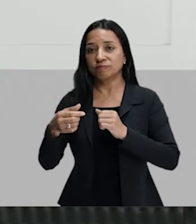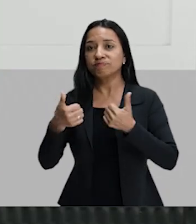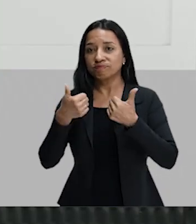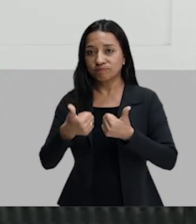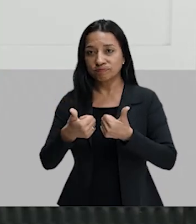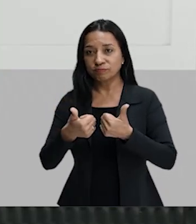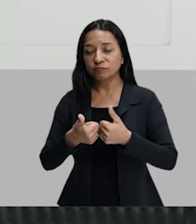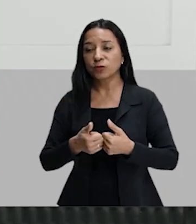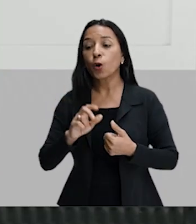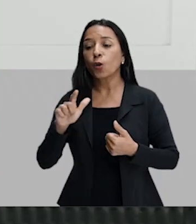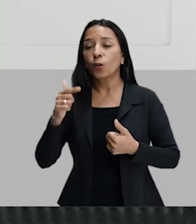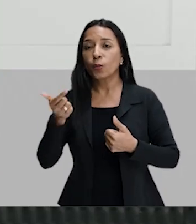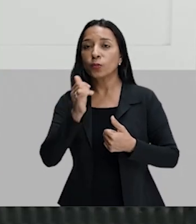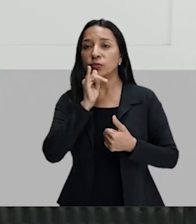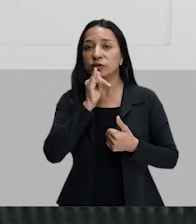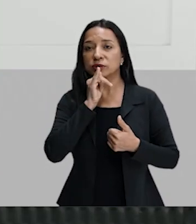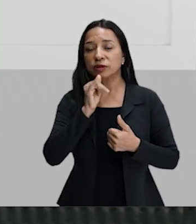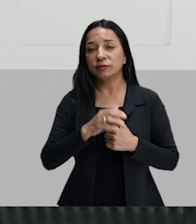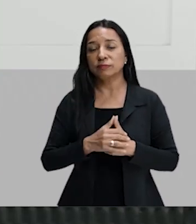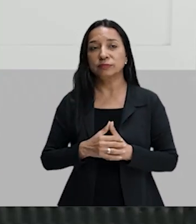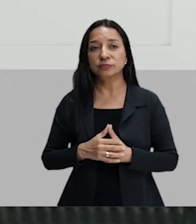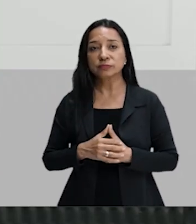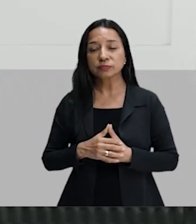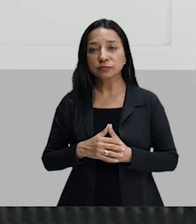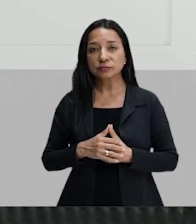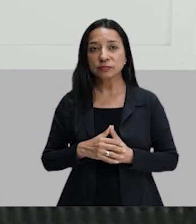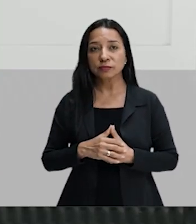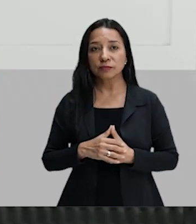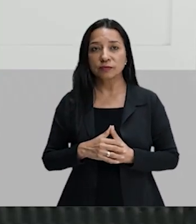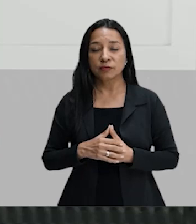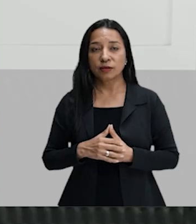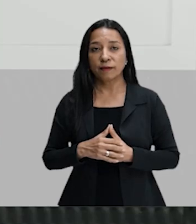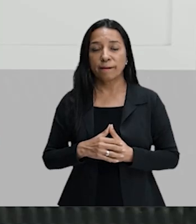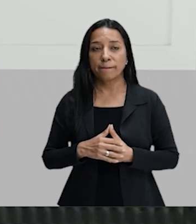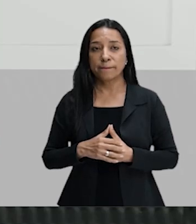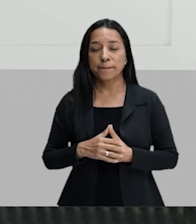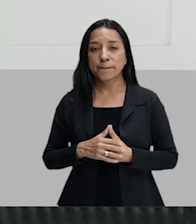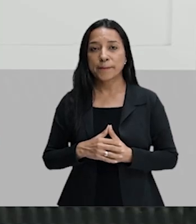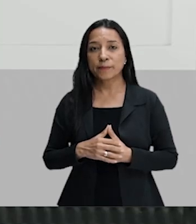Há outro exemplozinho aqui. Discuta o grau do polinômio